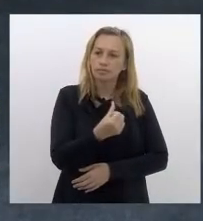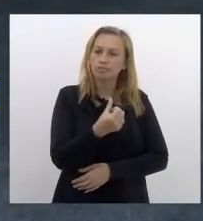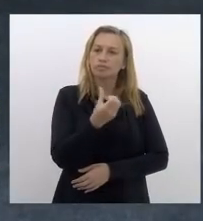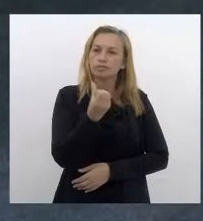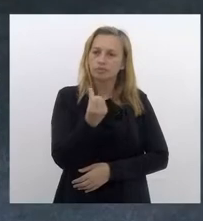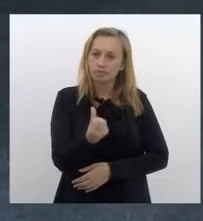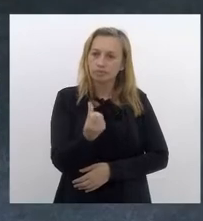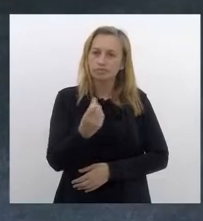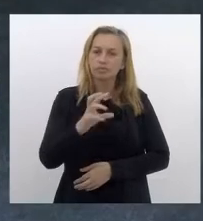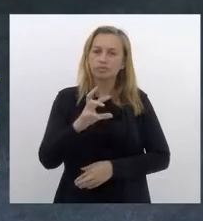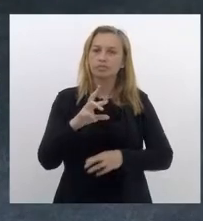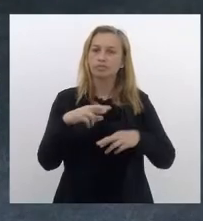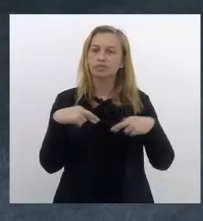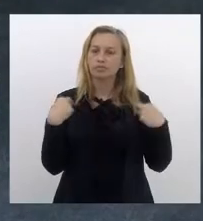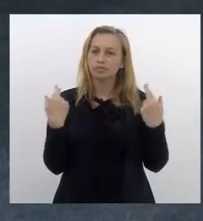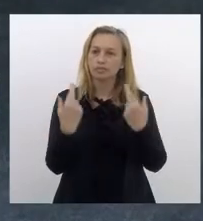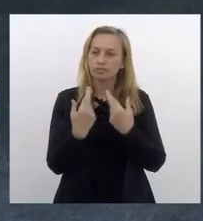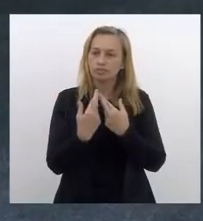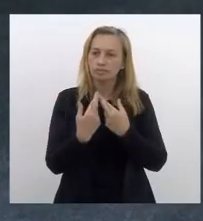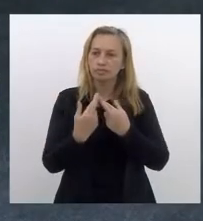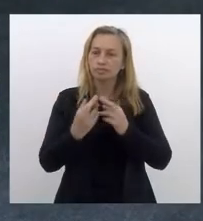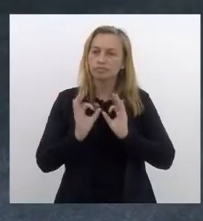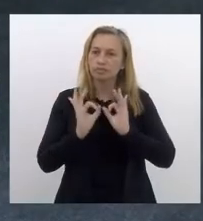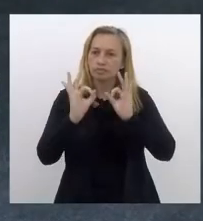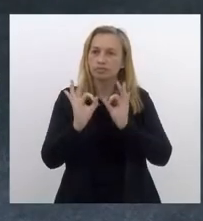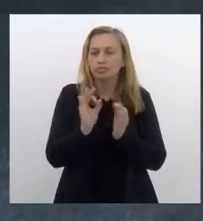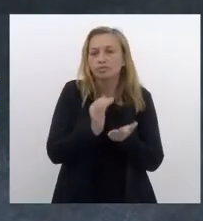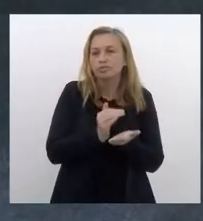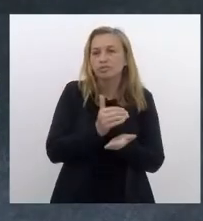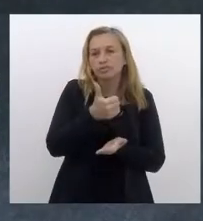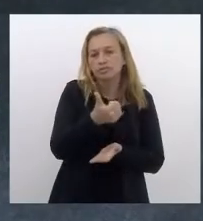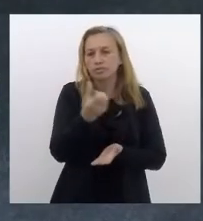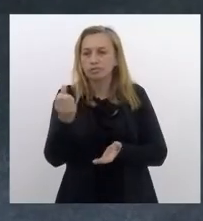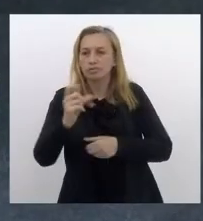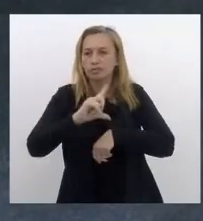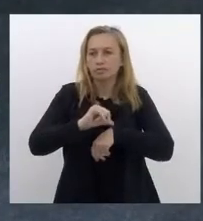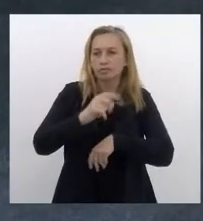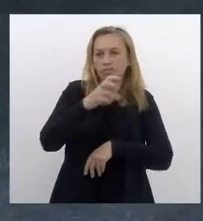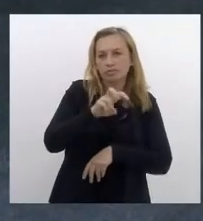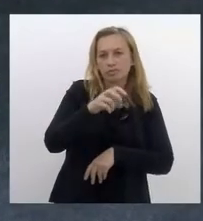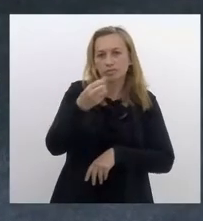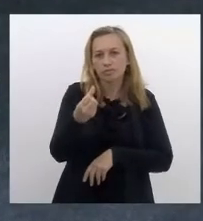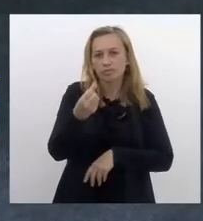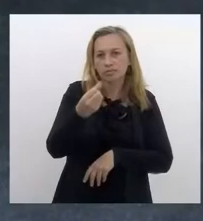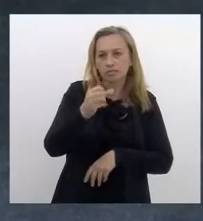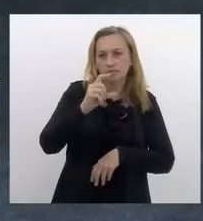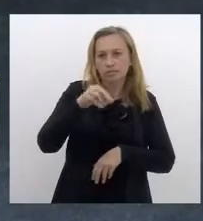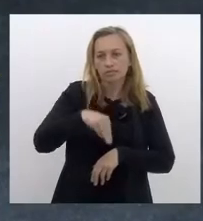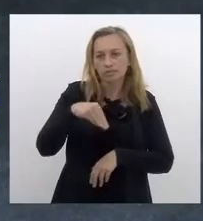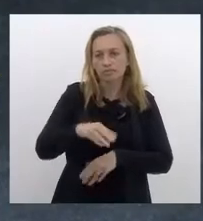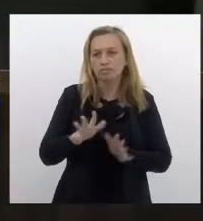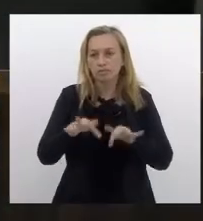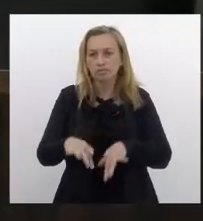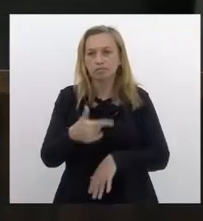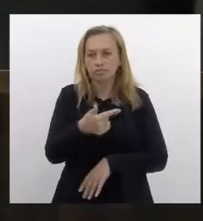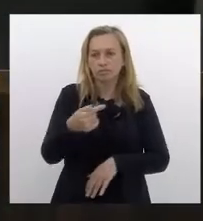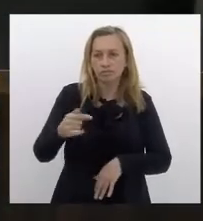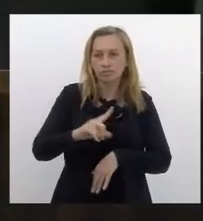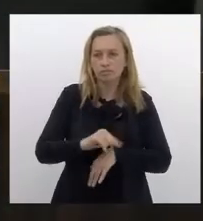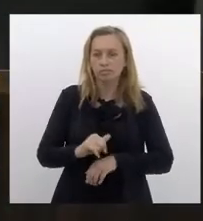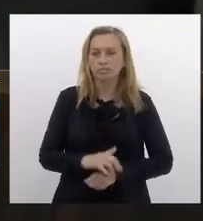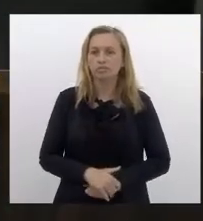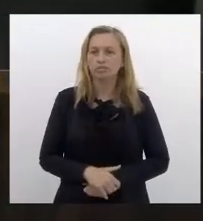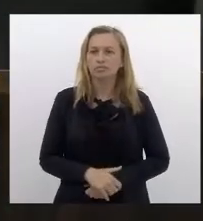206ª sessão extraordinária, que, iniciada às 16 horas e 56 minutos, encerrou-se às 17 horas. Vai lá e